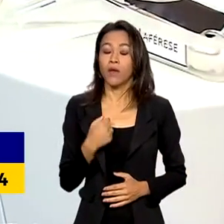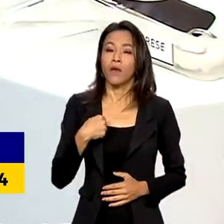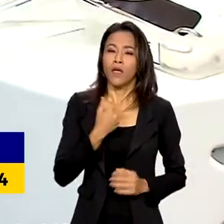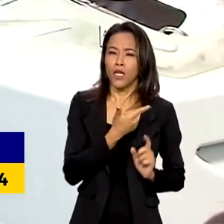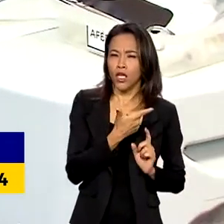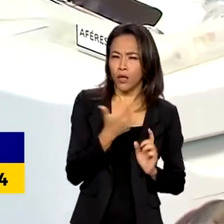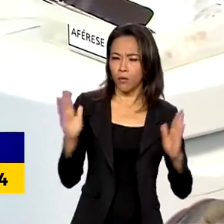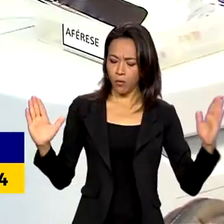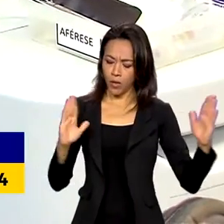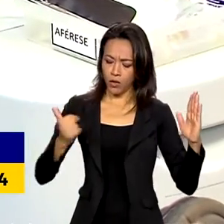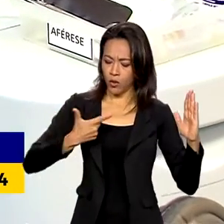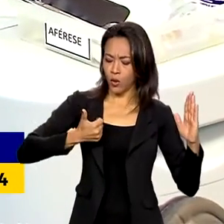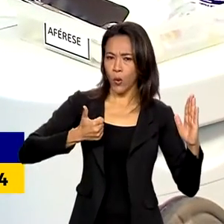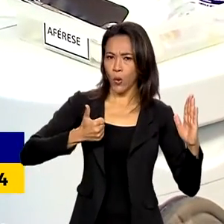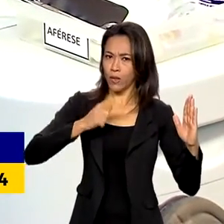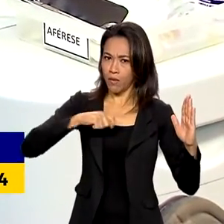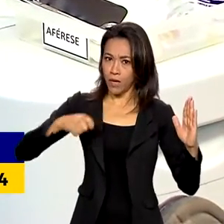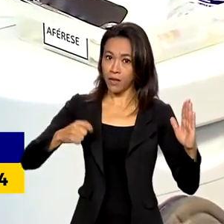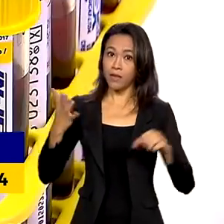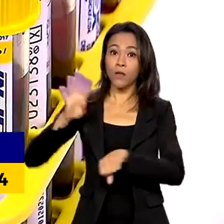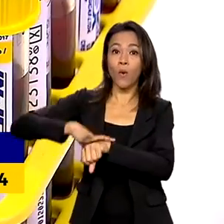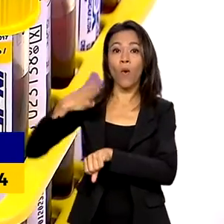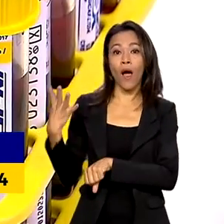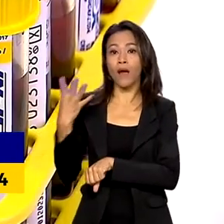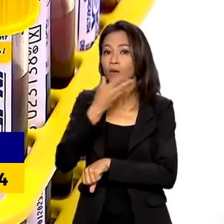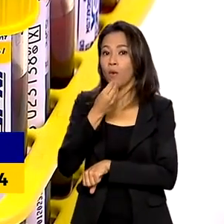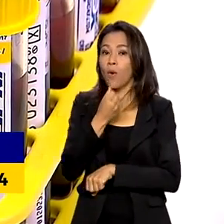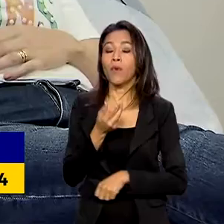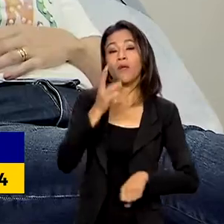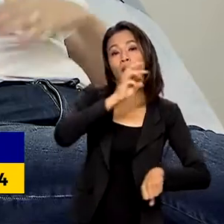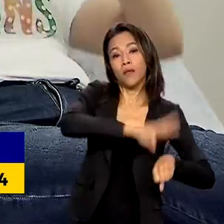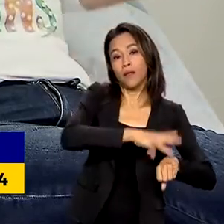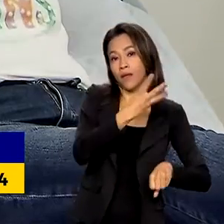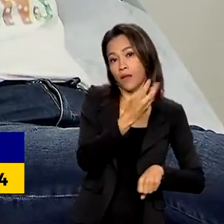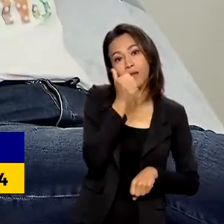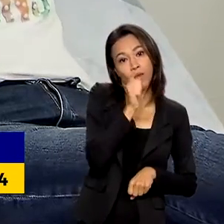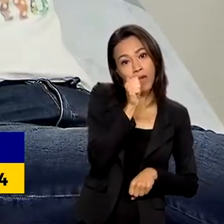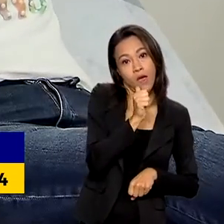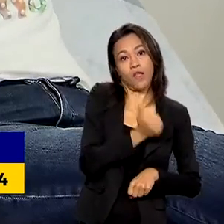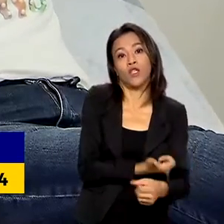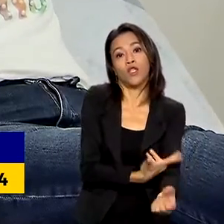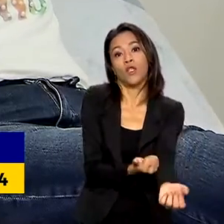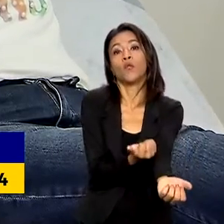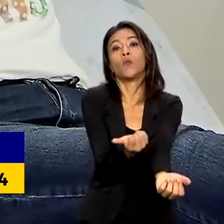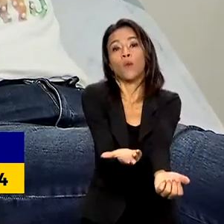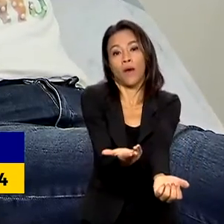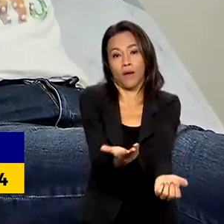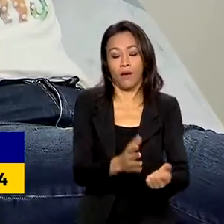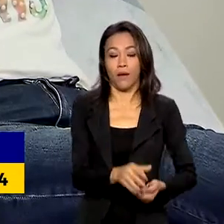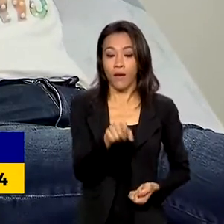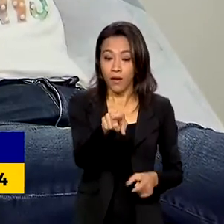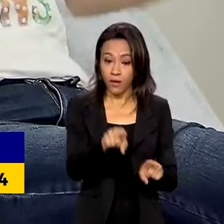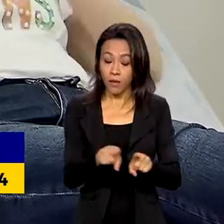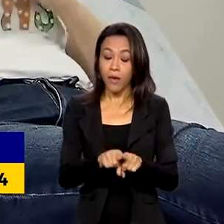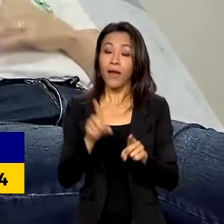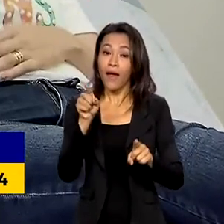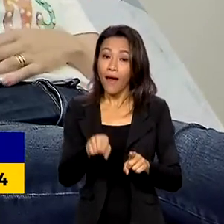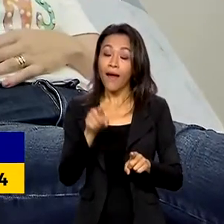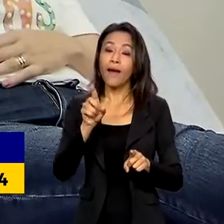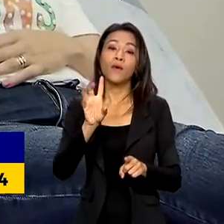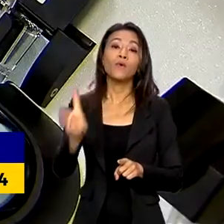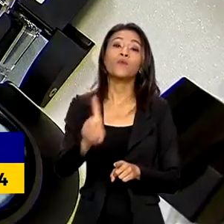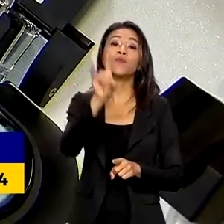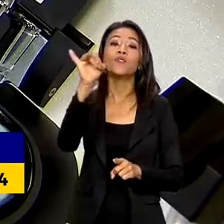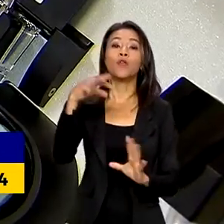12 meses, homens podem ter no máximo 4 doações e mulheres 3. A ação também é inspirada no Dia Mundial do Doador